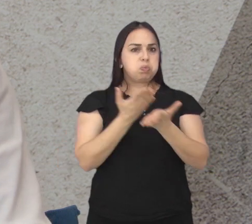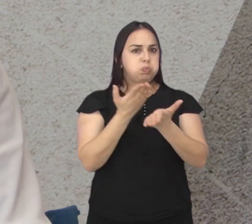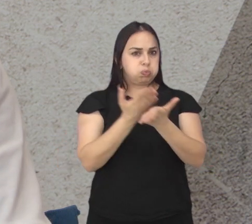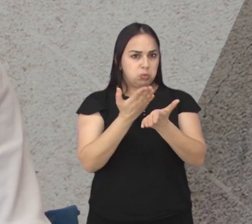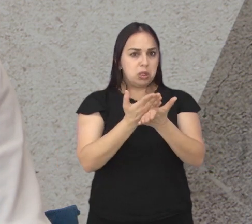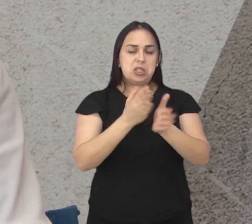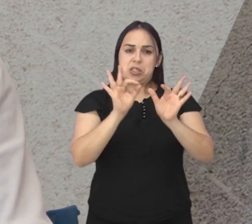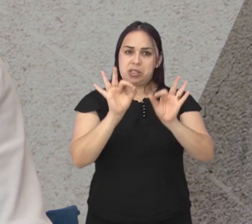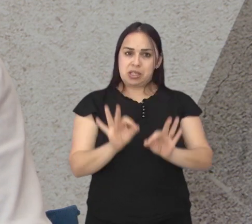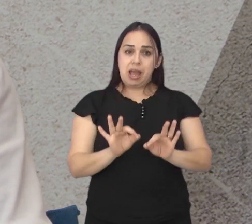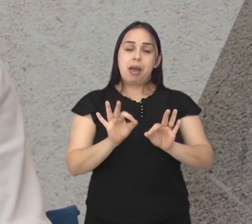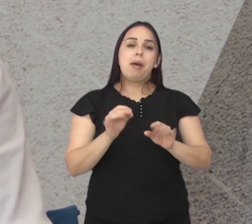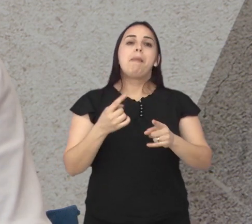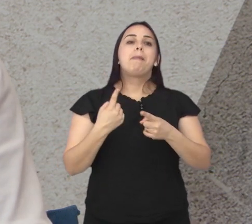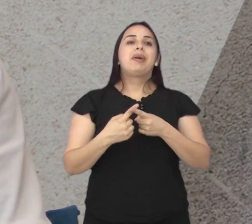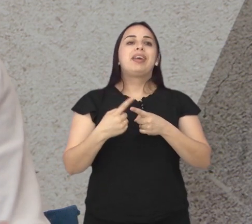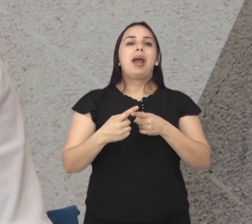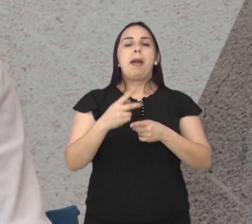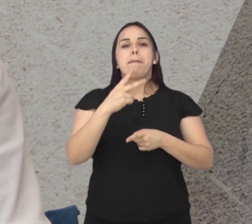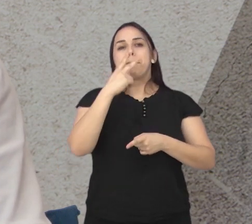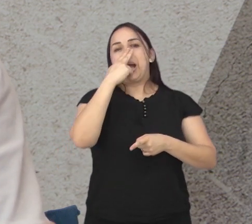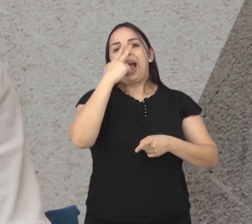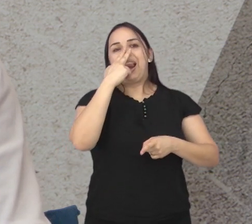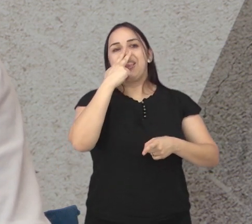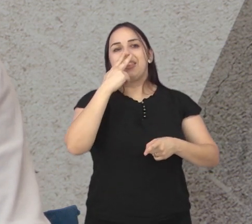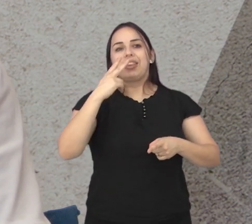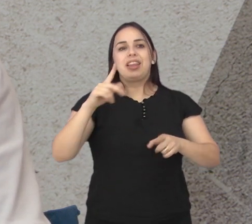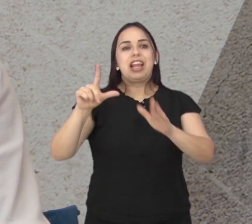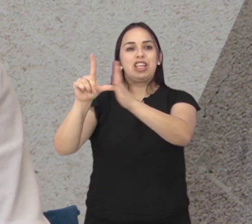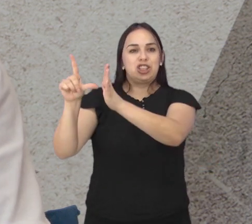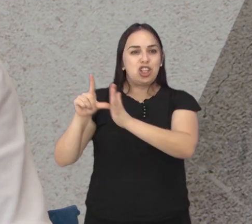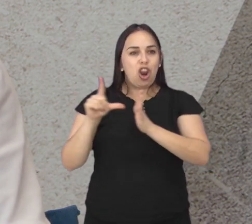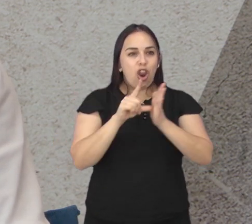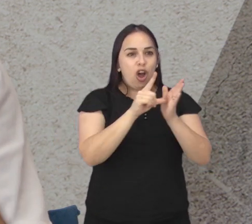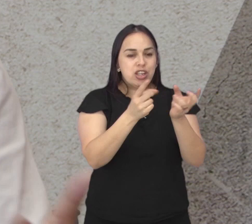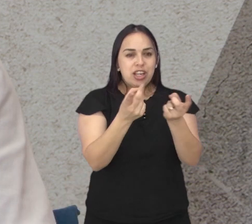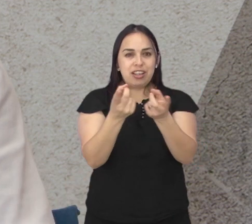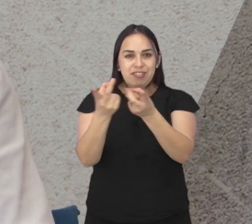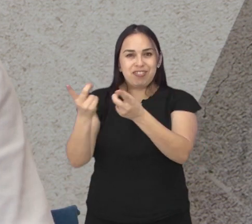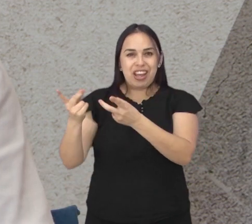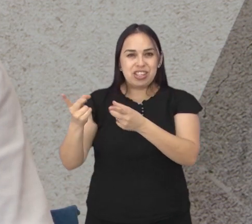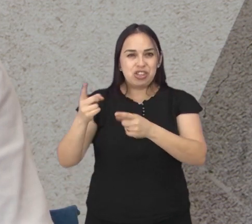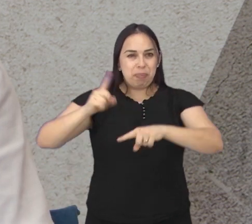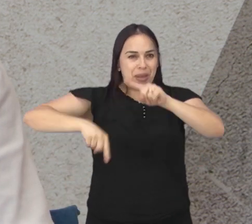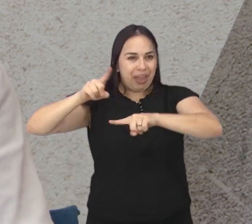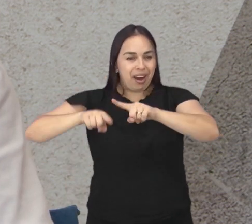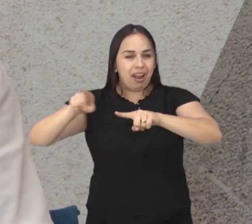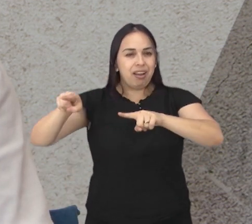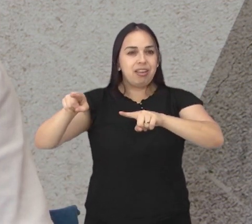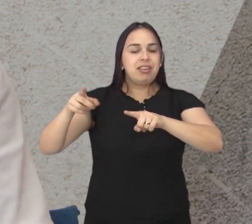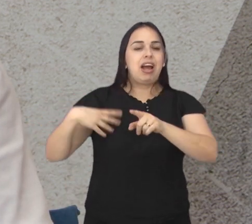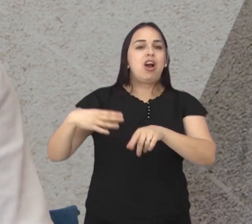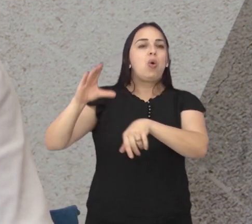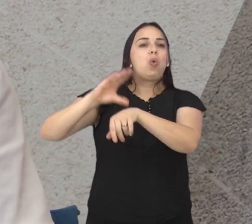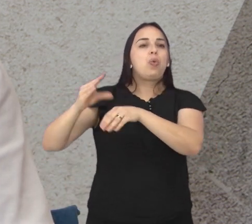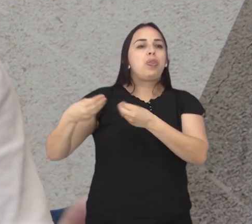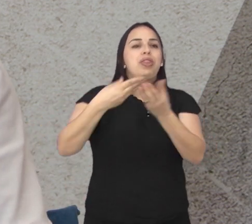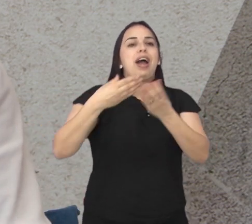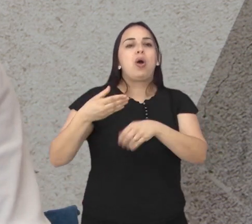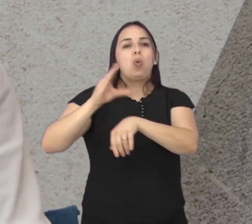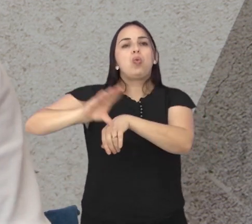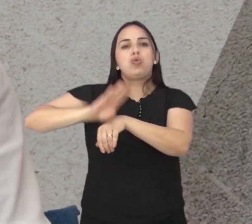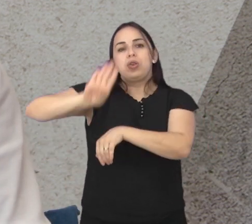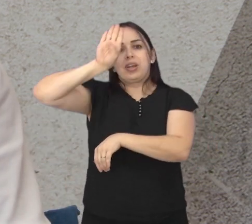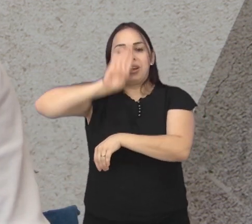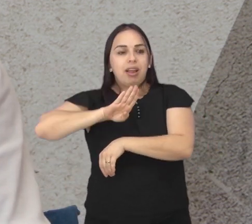bem preparado. Por quê? Porque existia uma competição entre as casas de peça para dar esse curso gratuito para os mecânicos, para ganhar